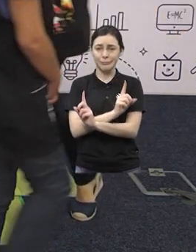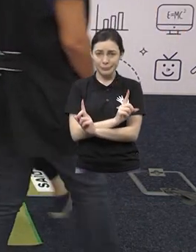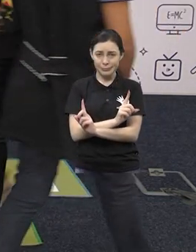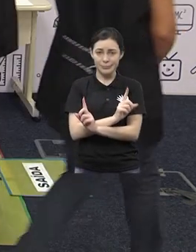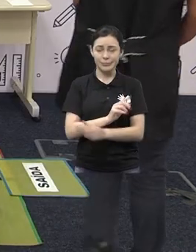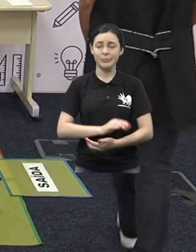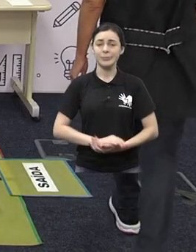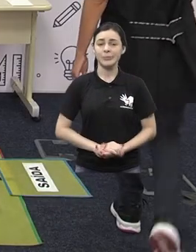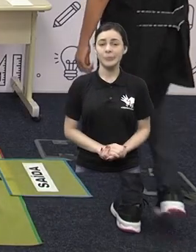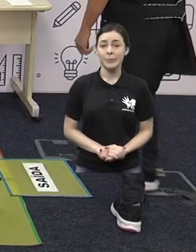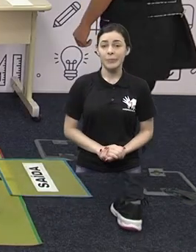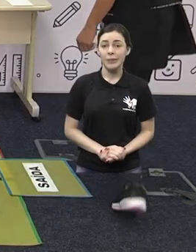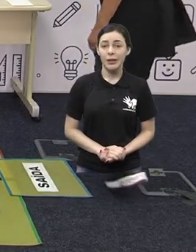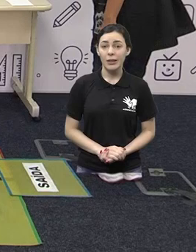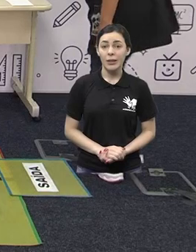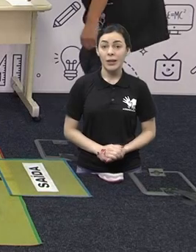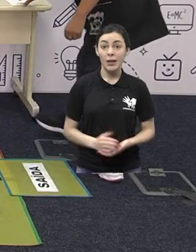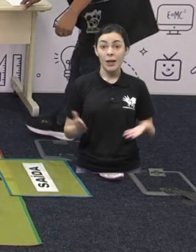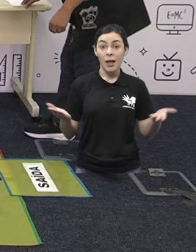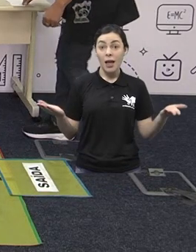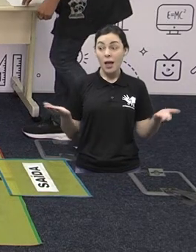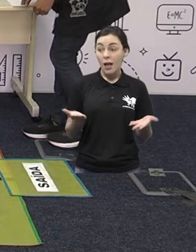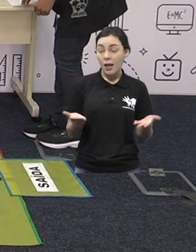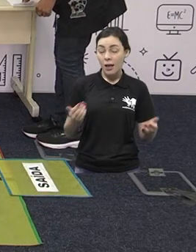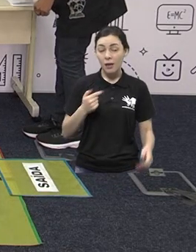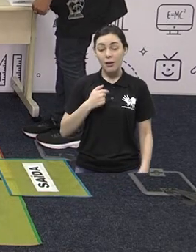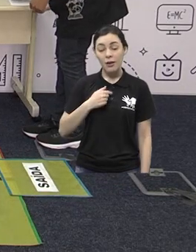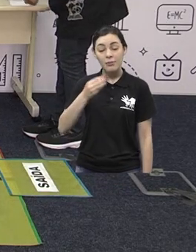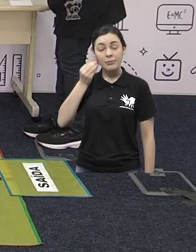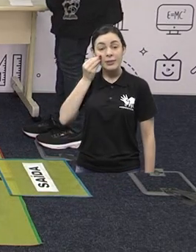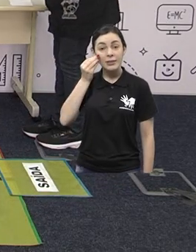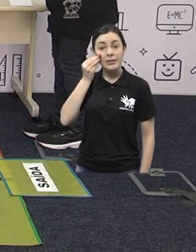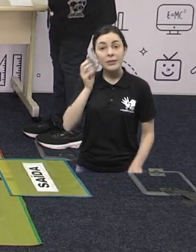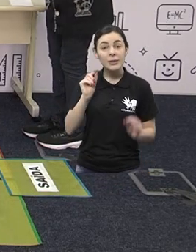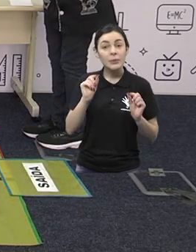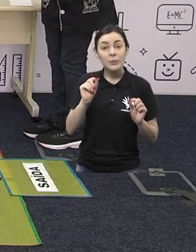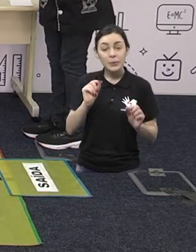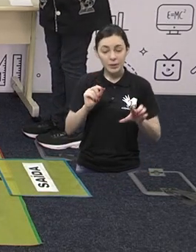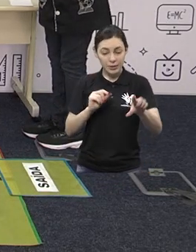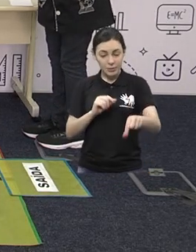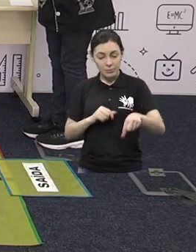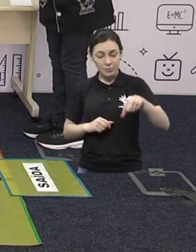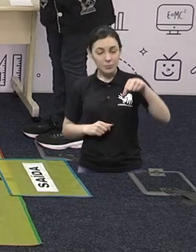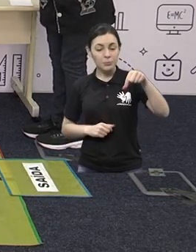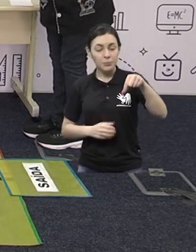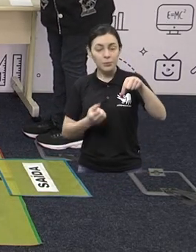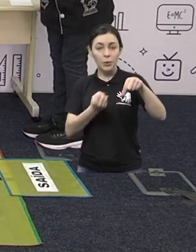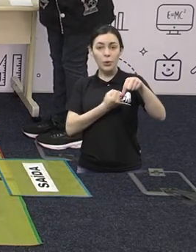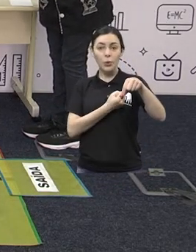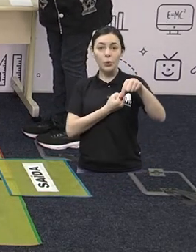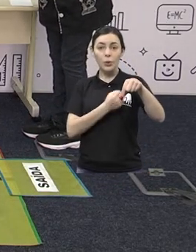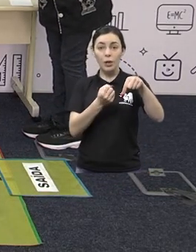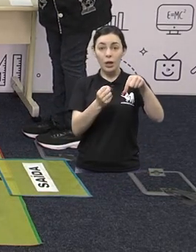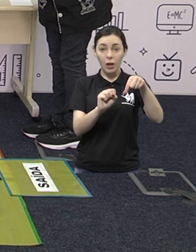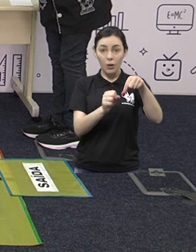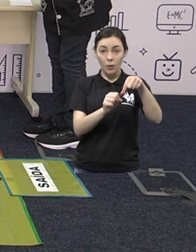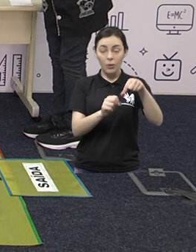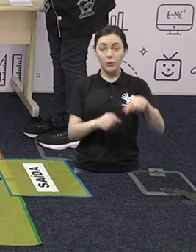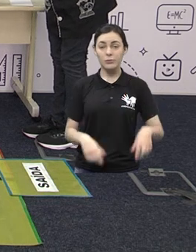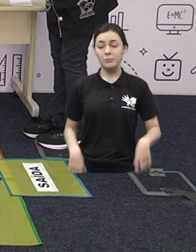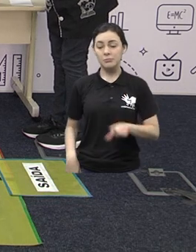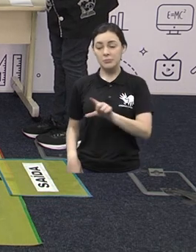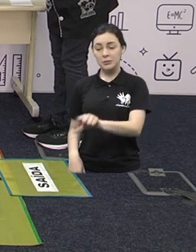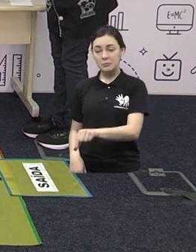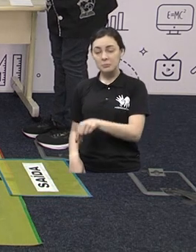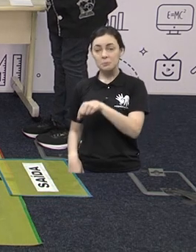lá. Agora, minha fichinha que eu virei é o número 8. Número